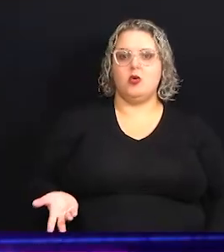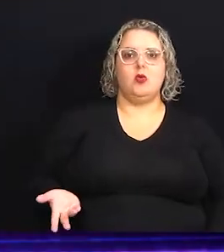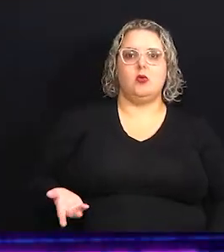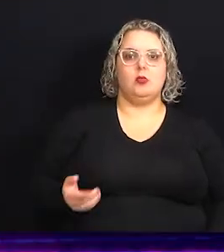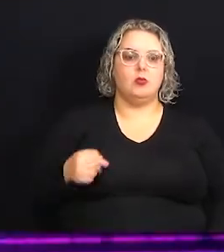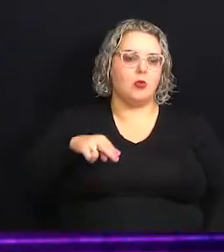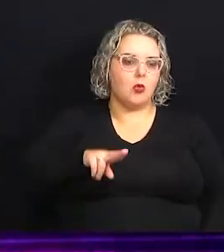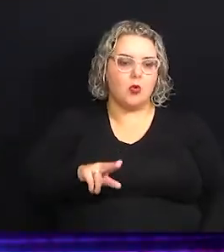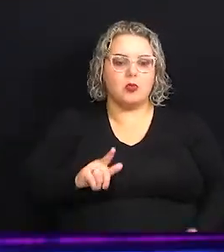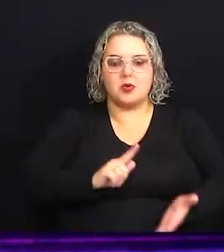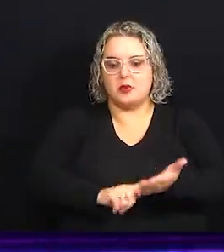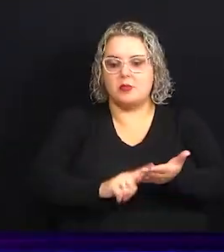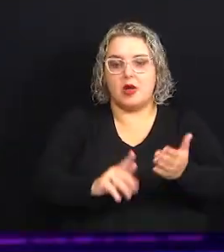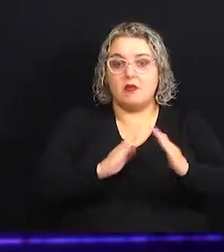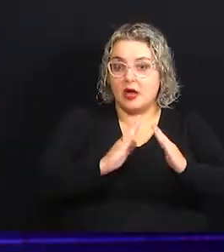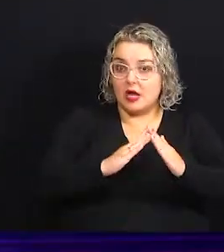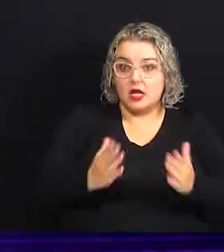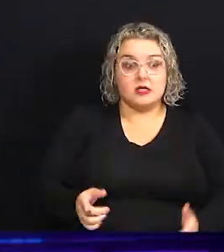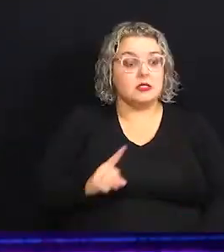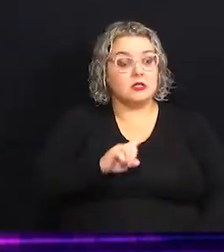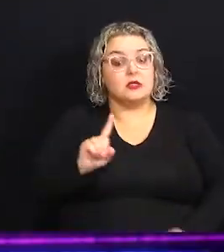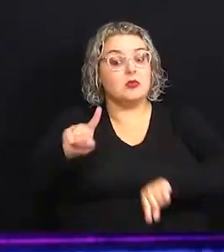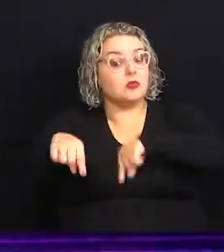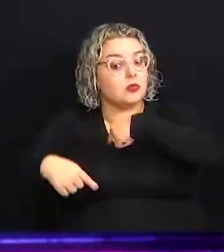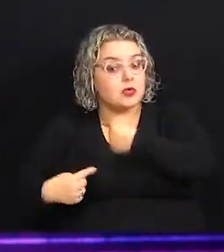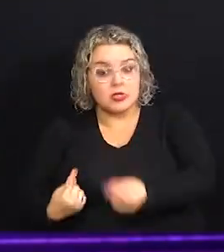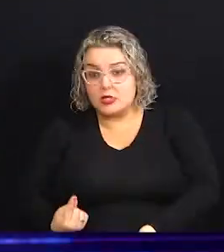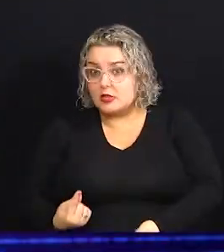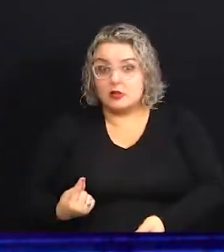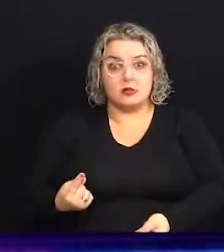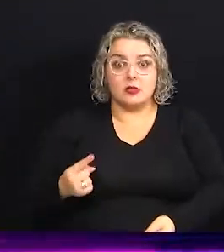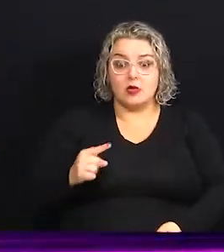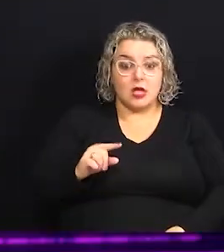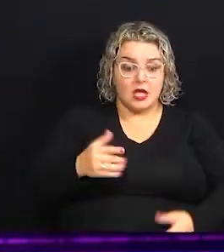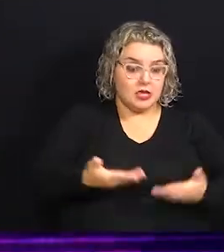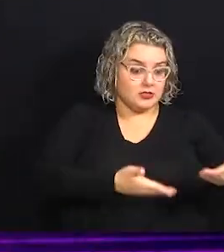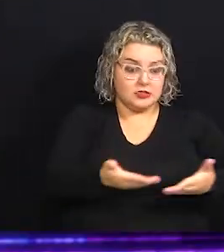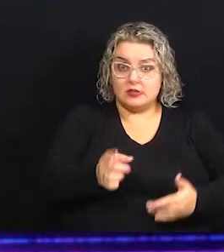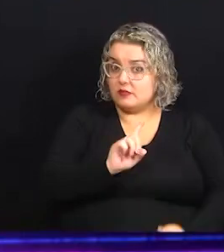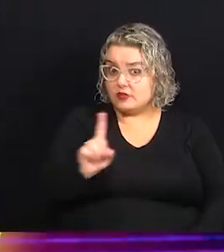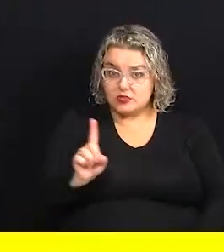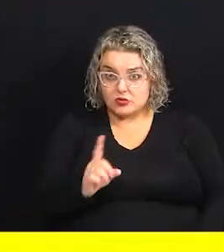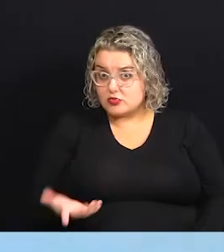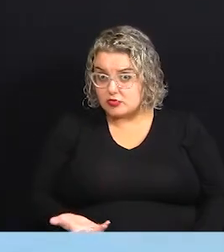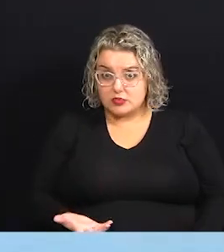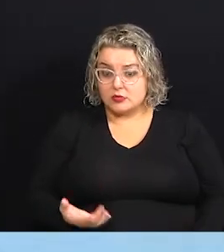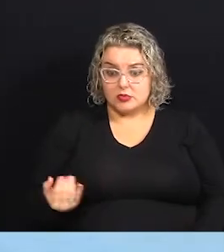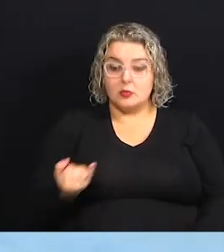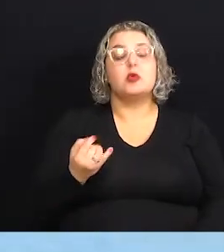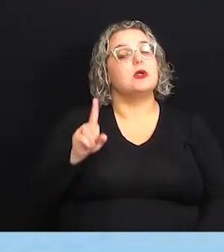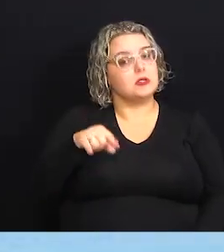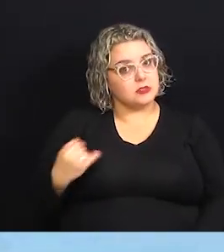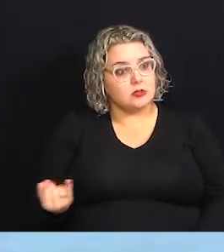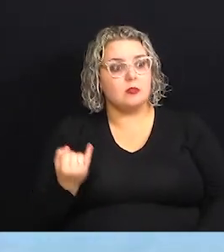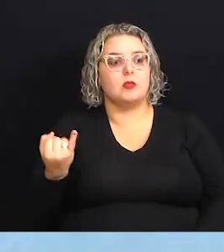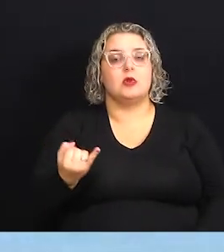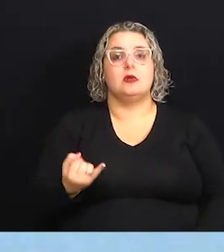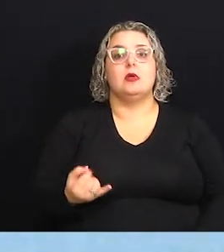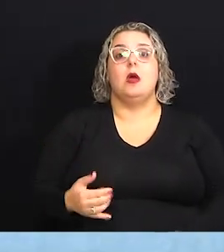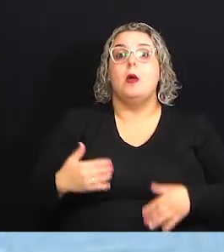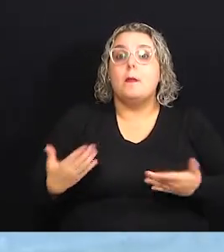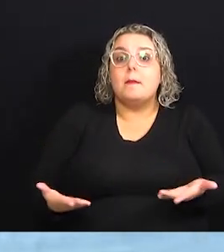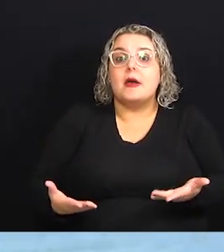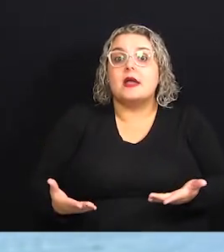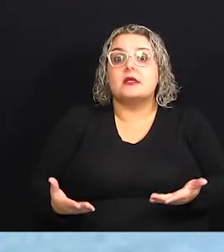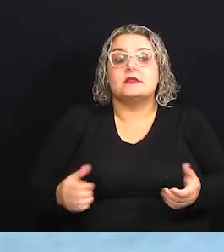pessoas, né? A capacidade delas de fazer como os outros, de serem galãs, de serem mulheres bonitas,